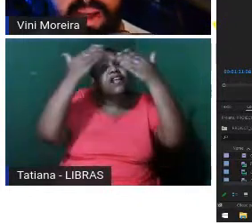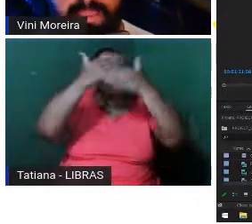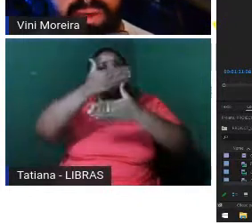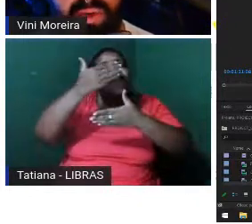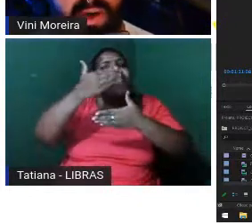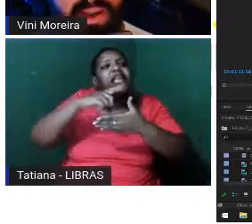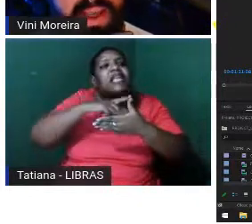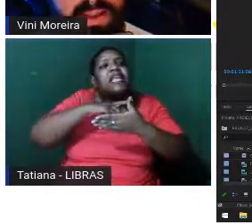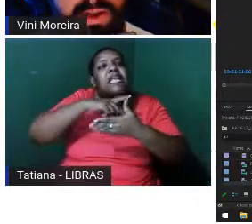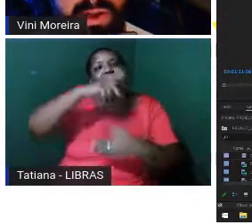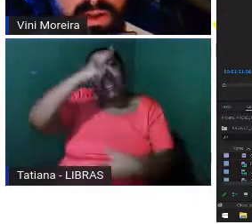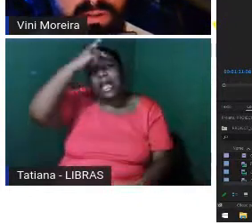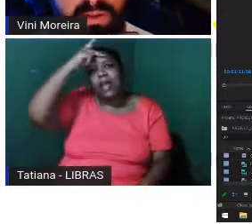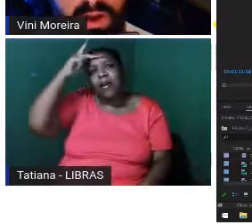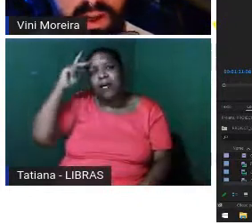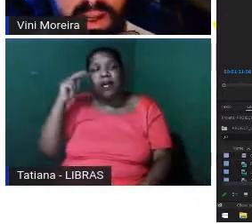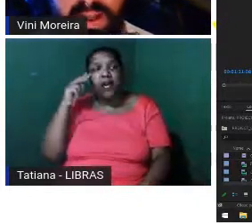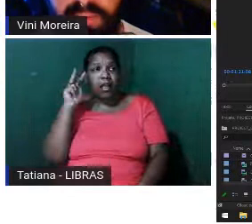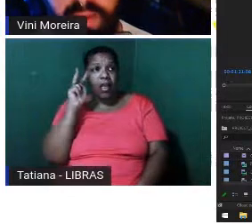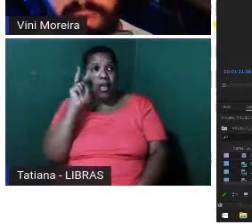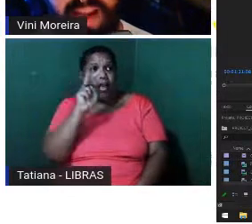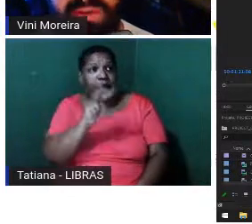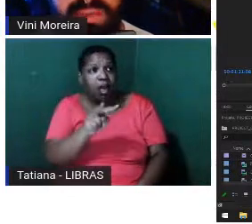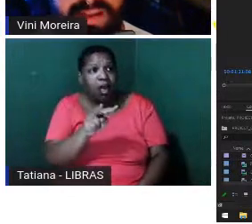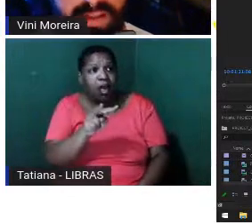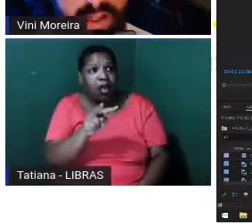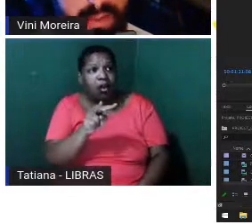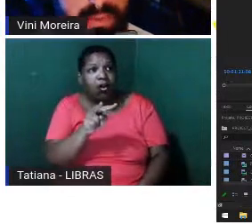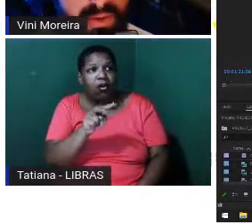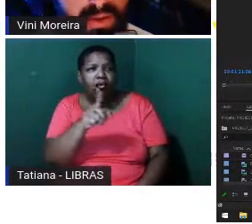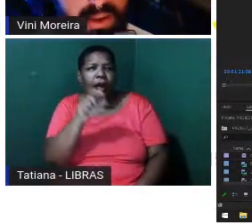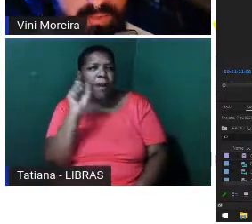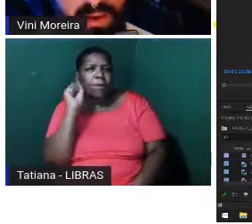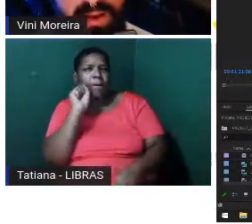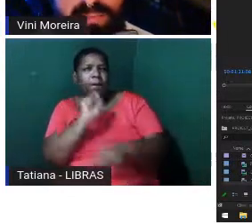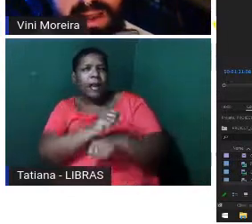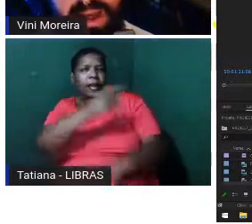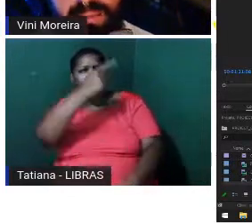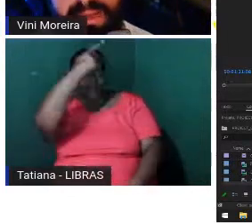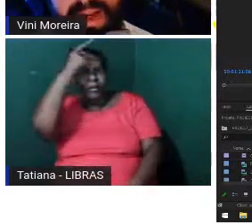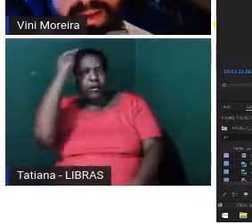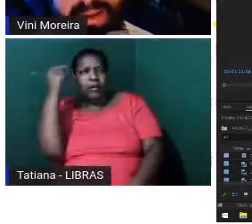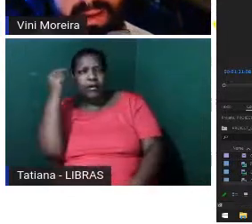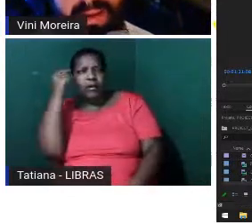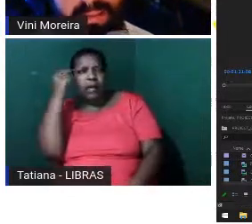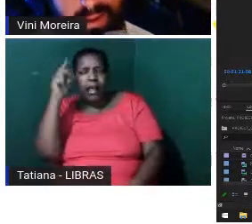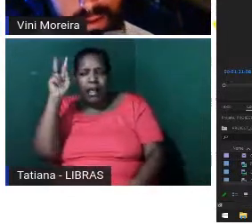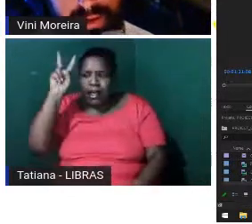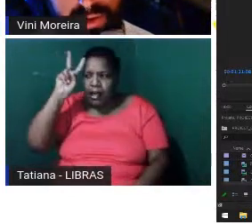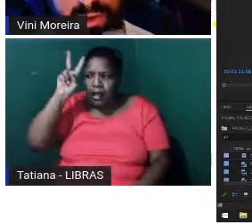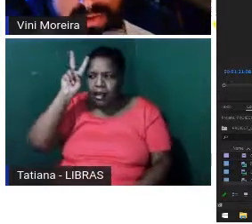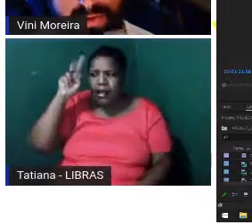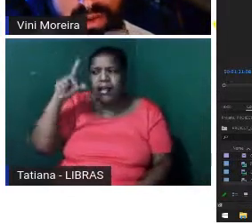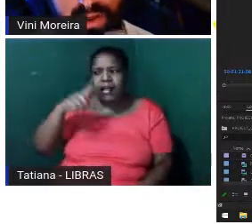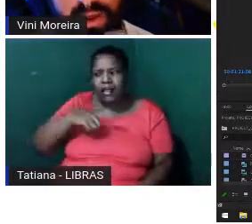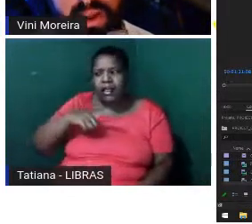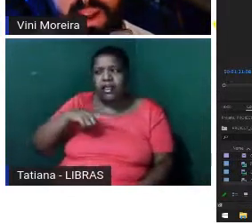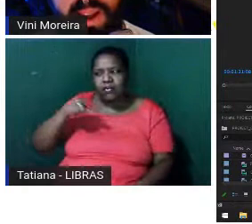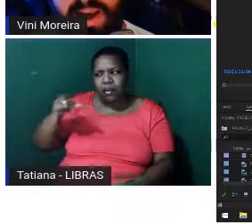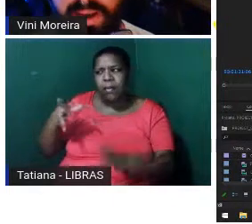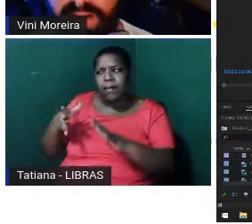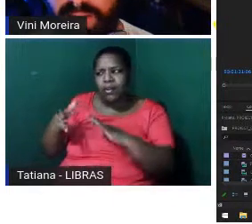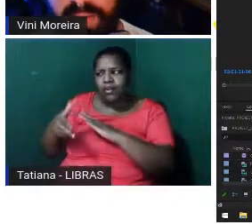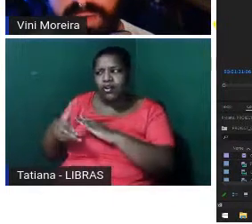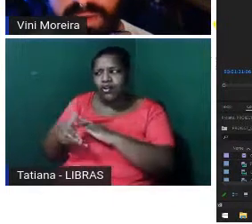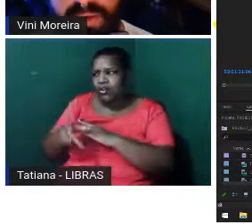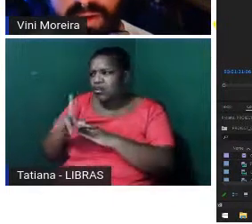uma edição que a pessoa que está assistindo ela não vai parar de pensar na pessoa que tá falando para lembrar que teve alguém que lhe ditou isso aqui